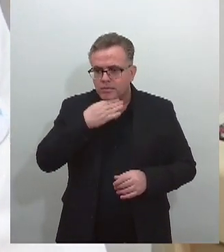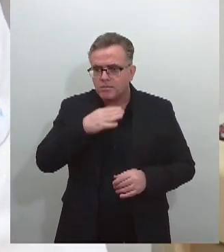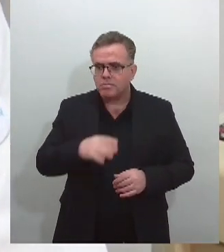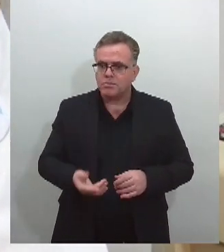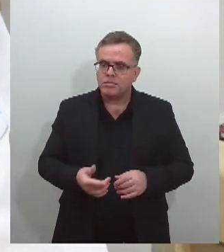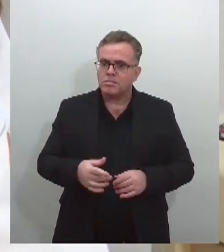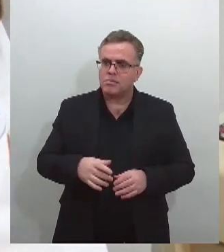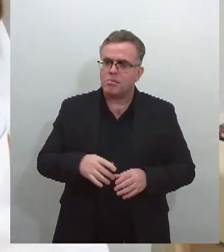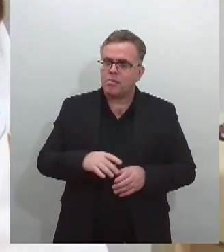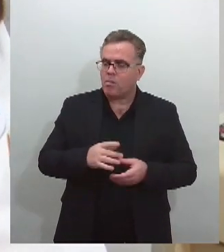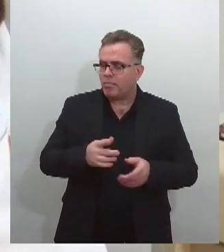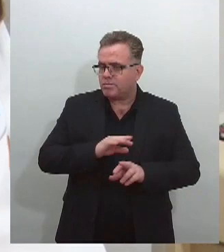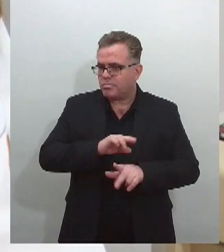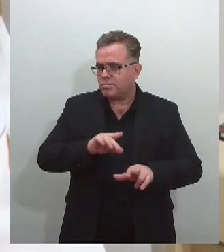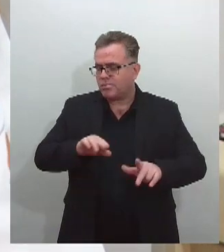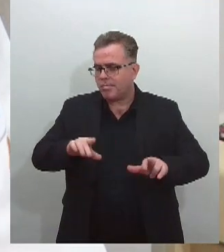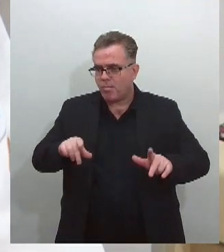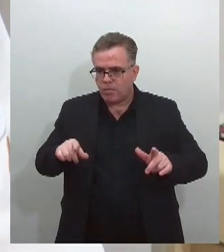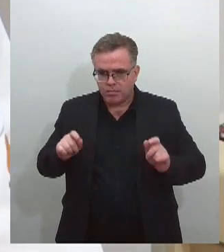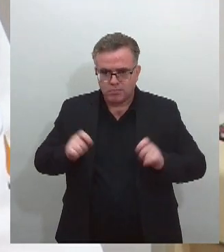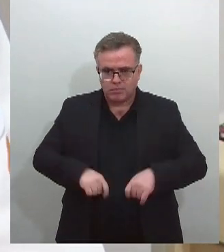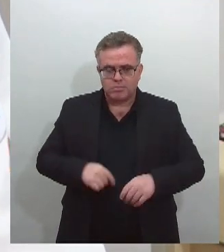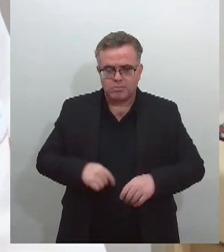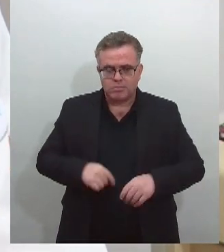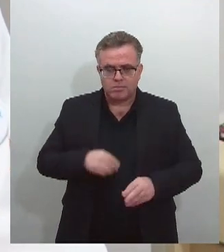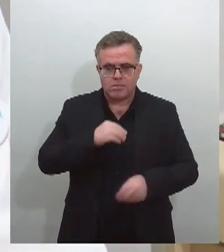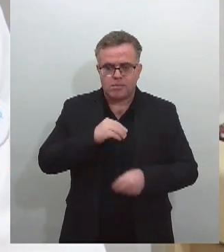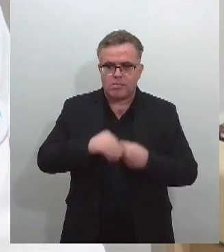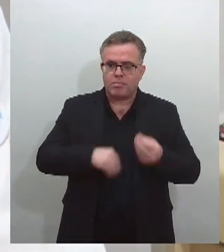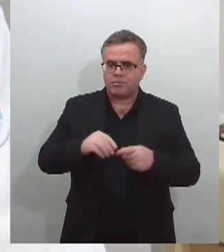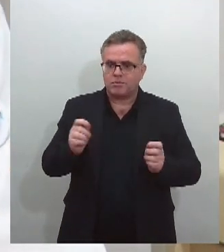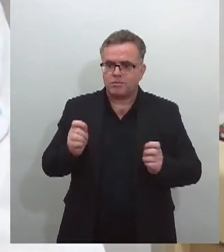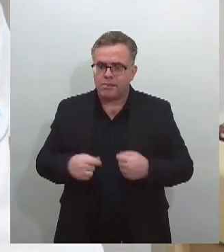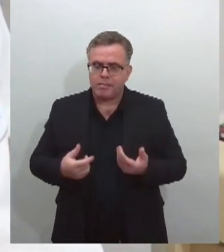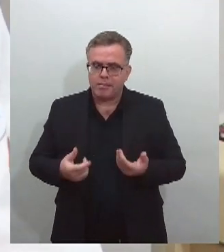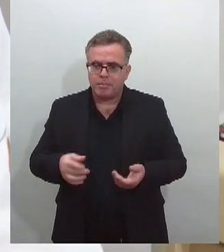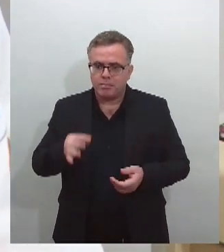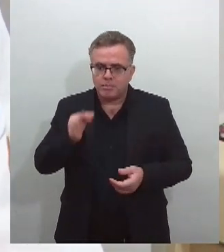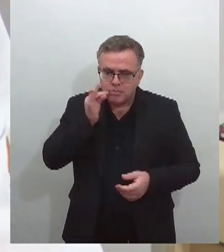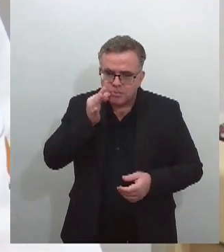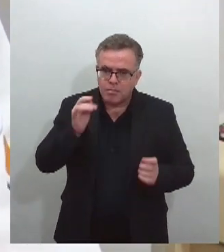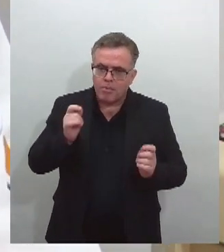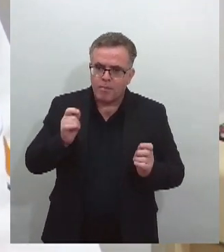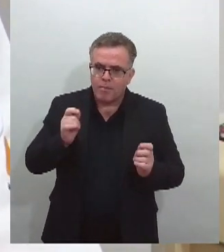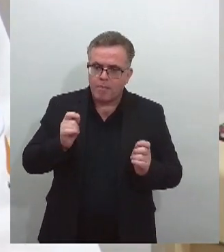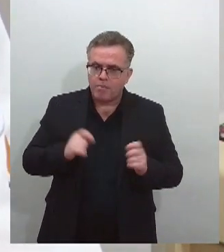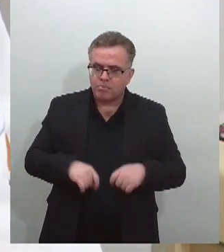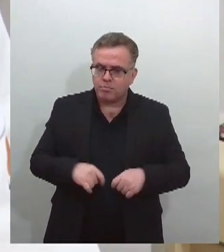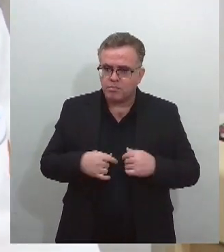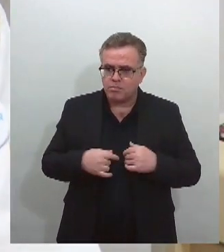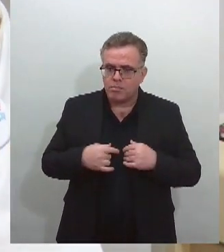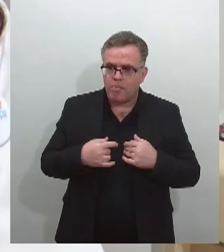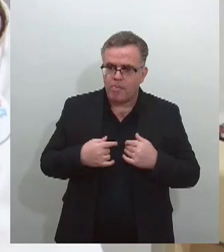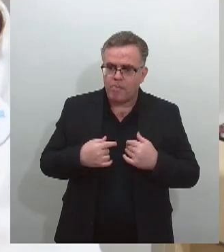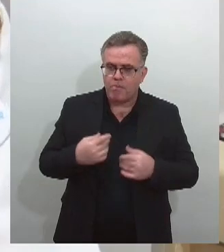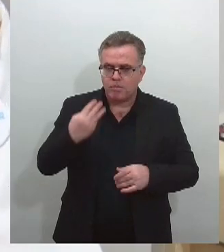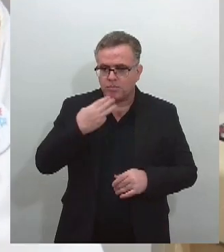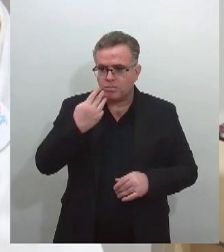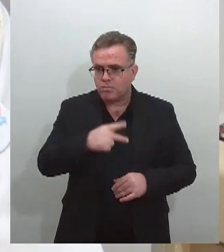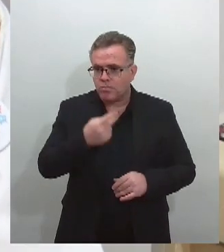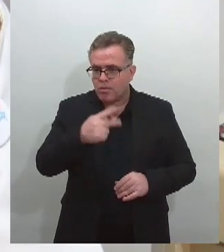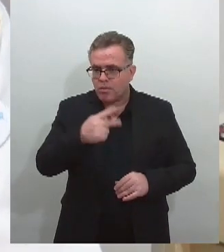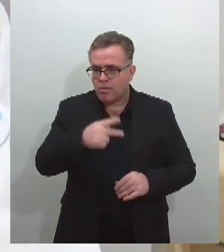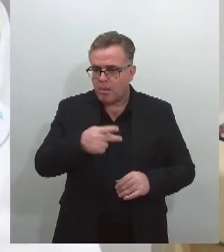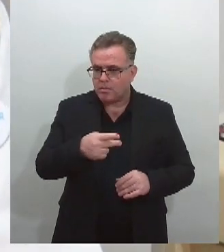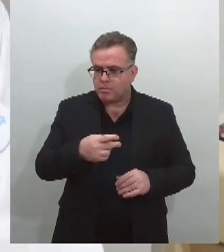acerola. Então, a gente pode fazer certas misturas de frutas que fazem com que a frutose, que é o açúcar da fruta, venha adoçar